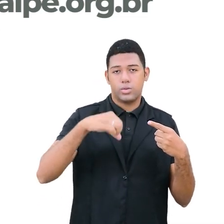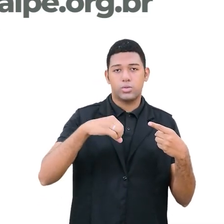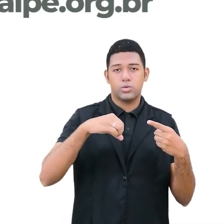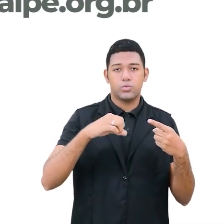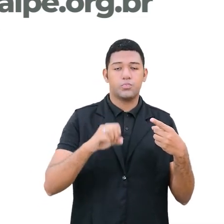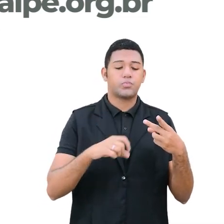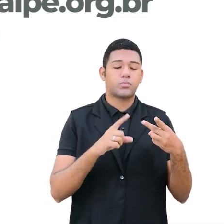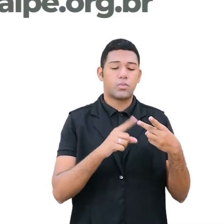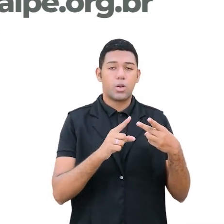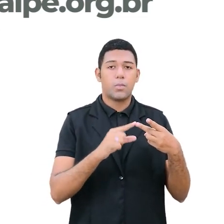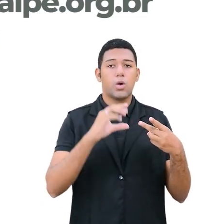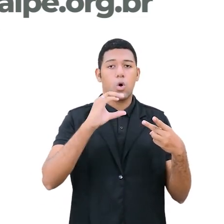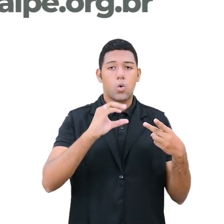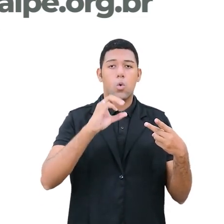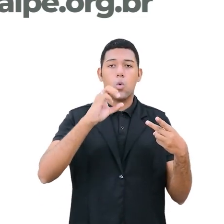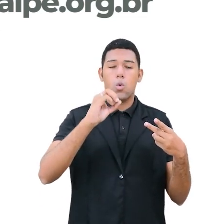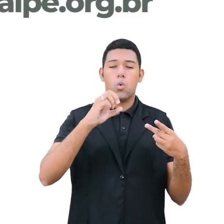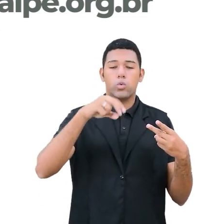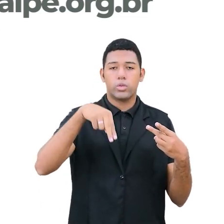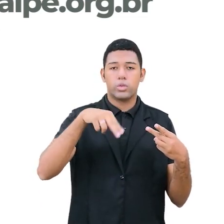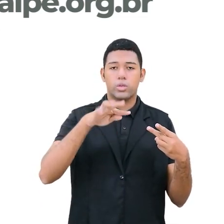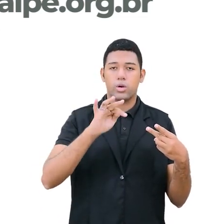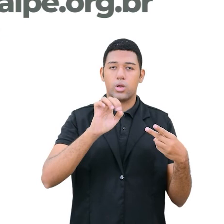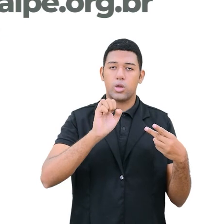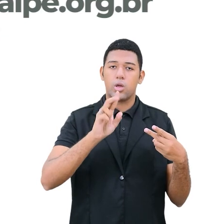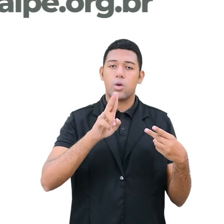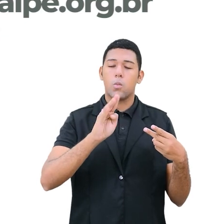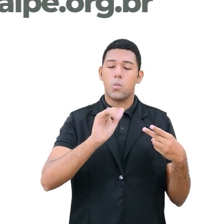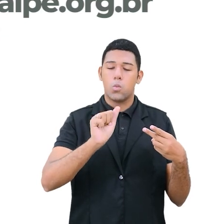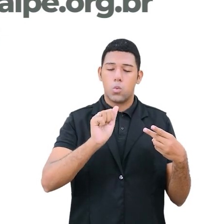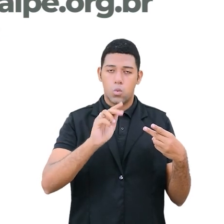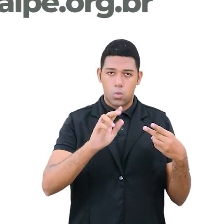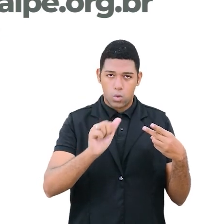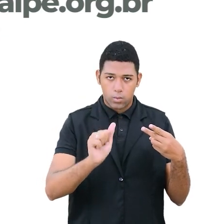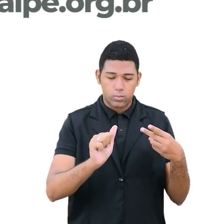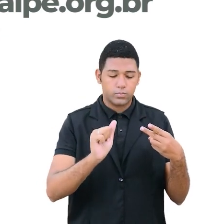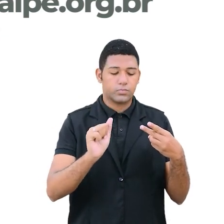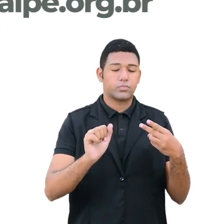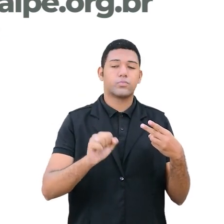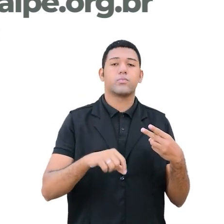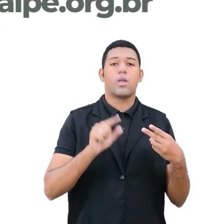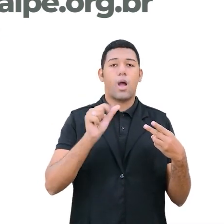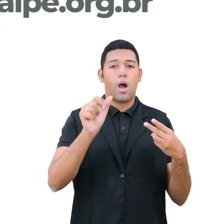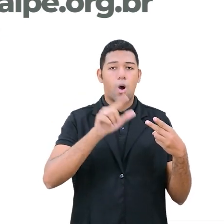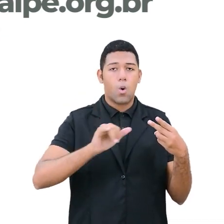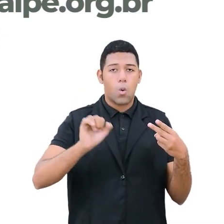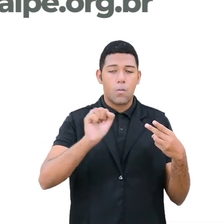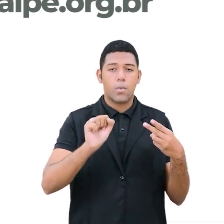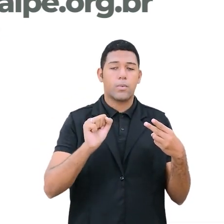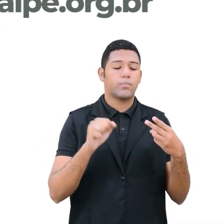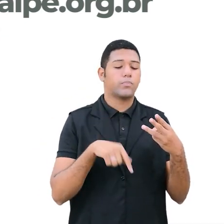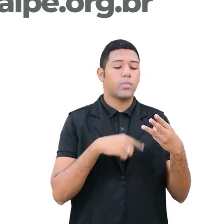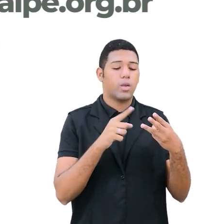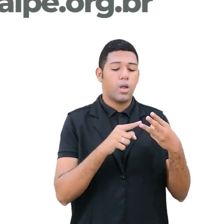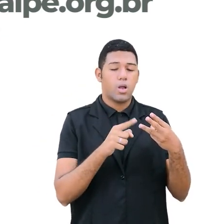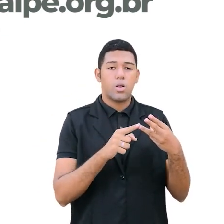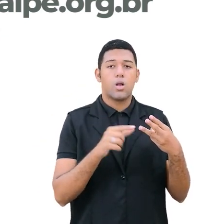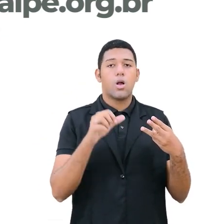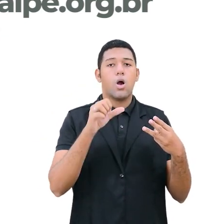86 e meio conta a arroba EA galp. Org.br celular